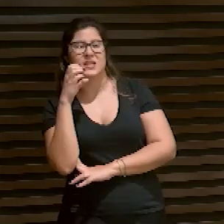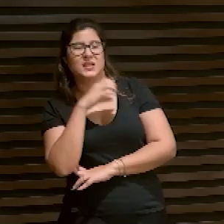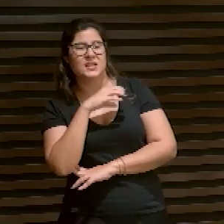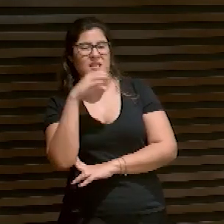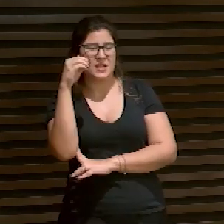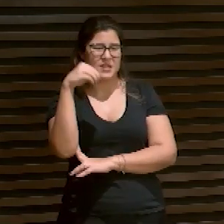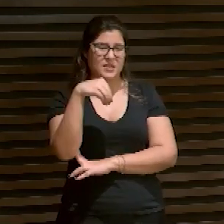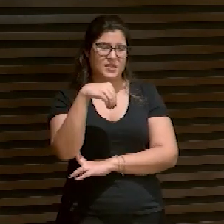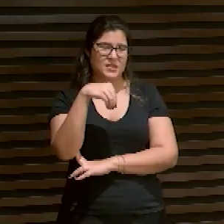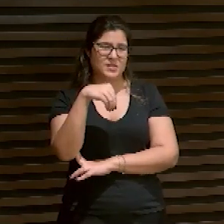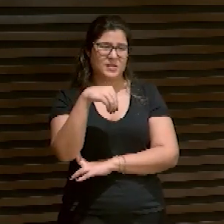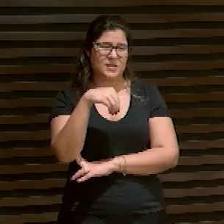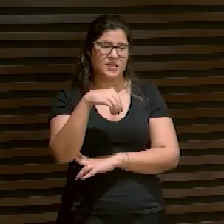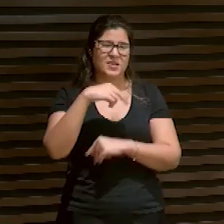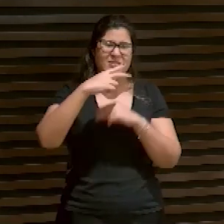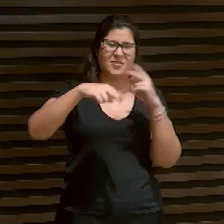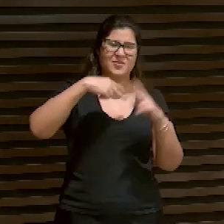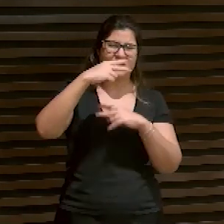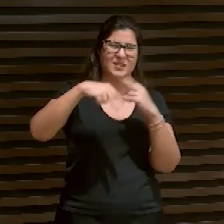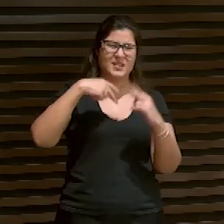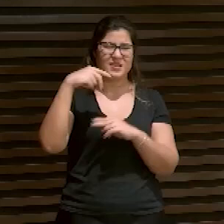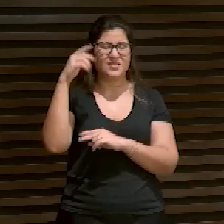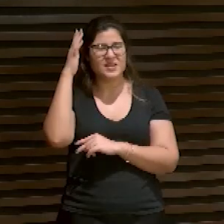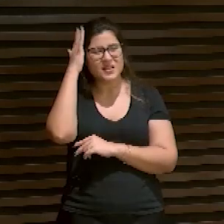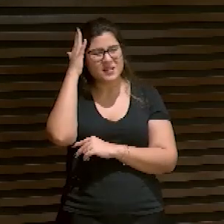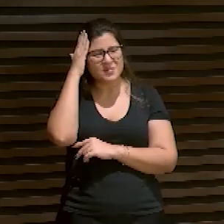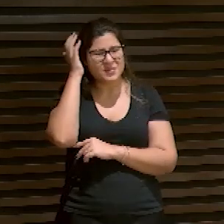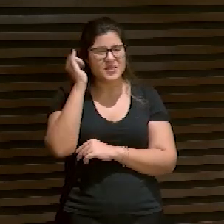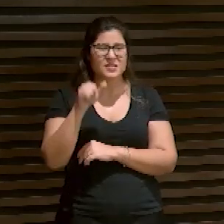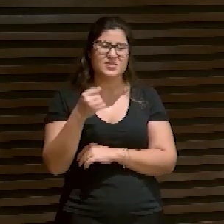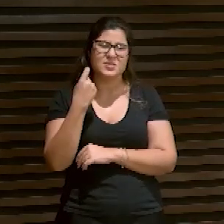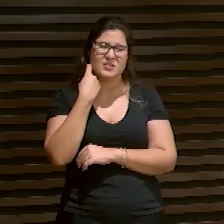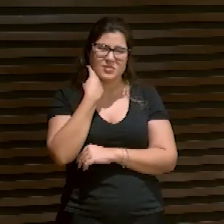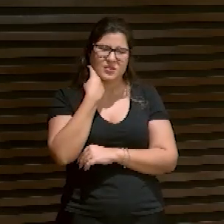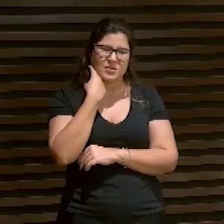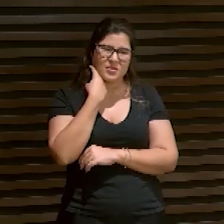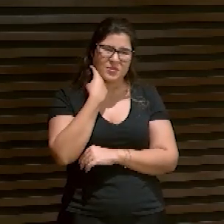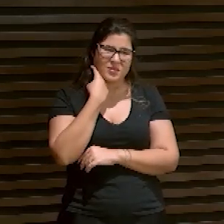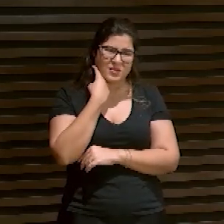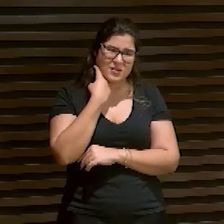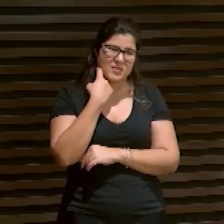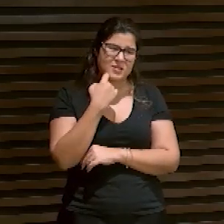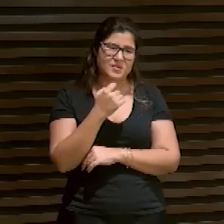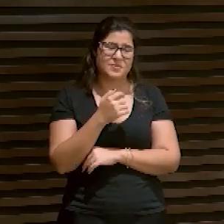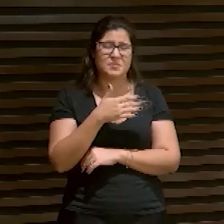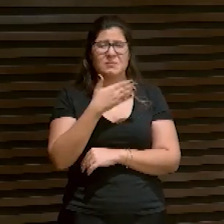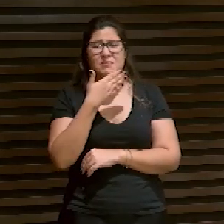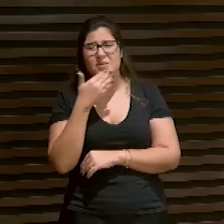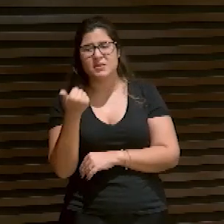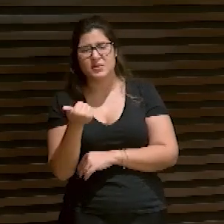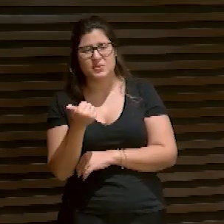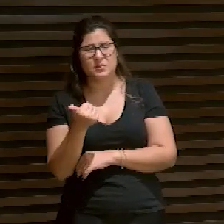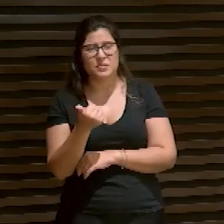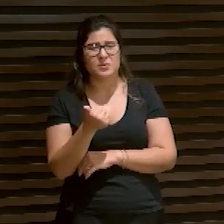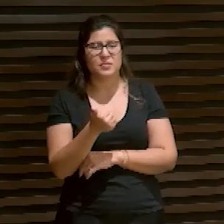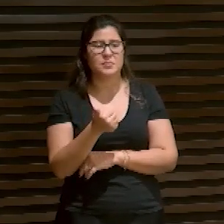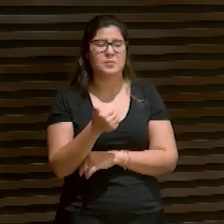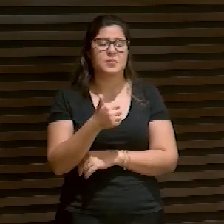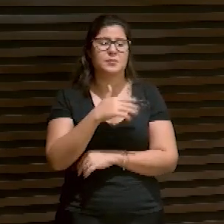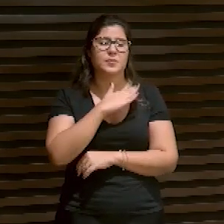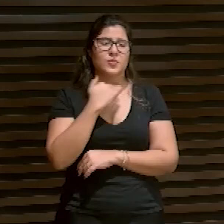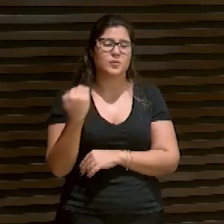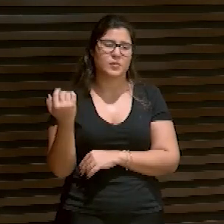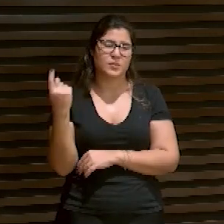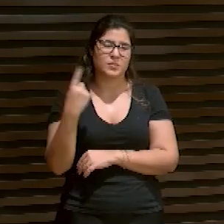que desfalecia, pelo que pediu para si a morte, dizendo: melhor me é morrer do